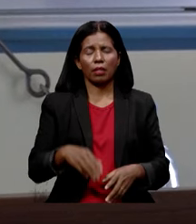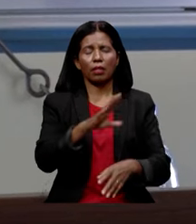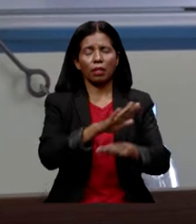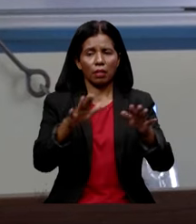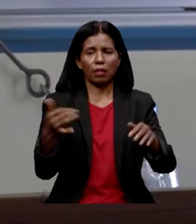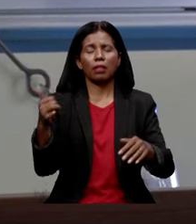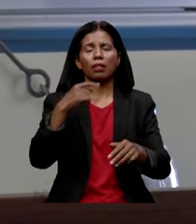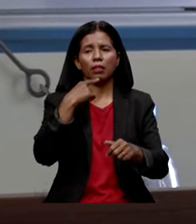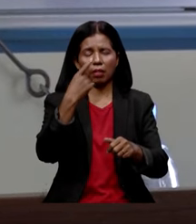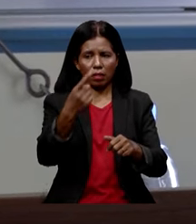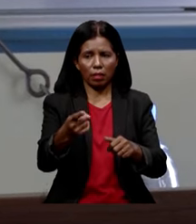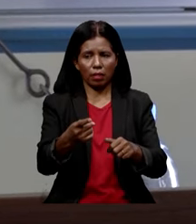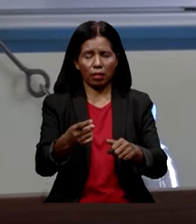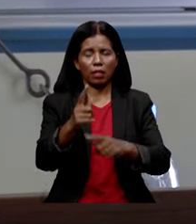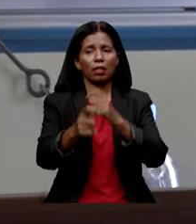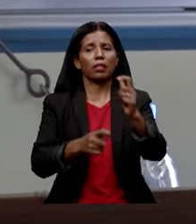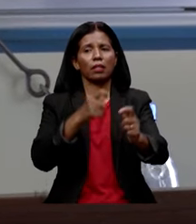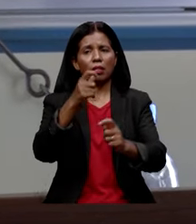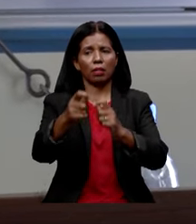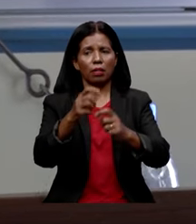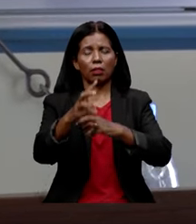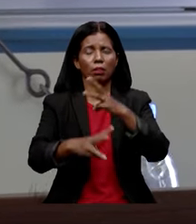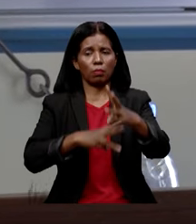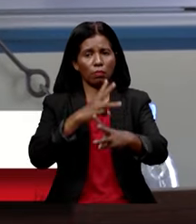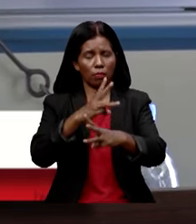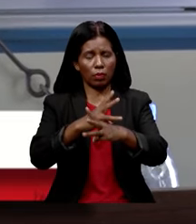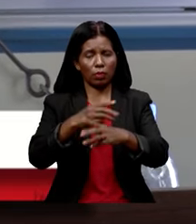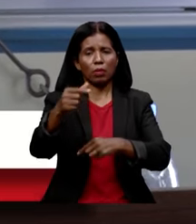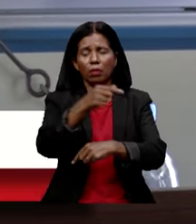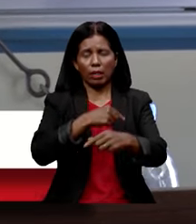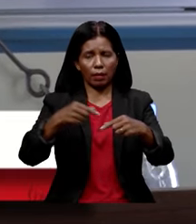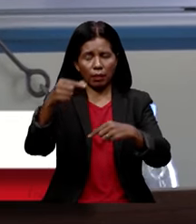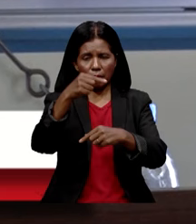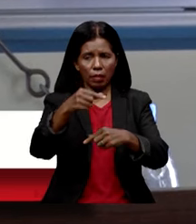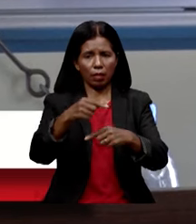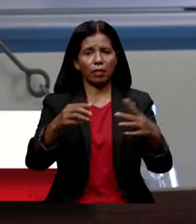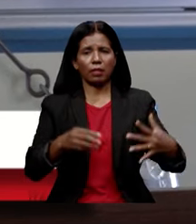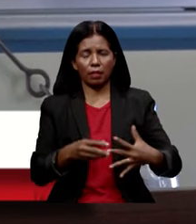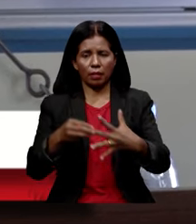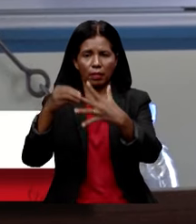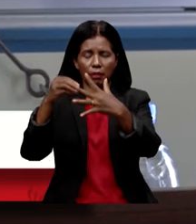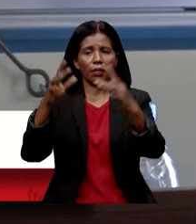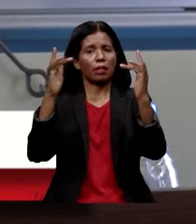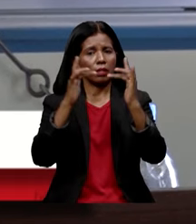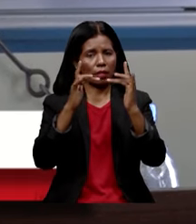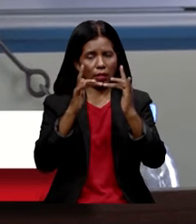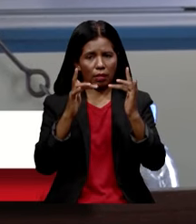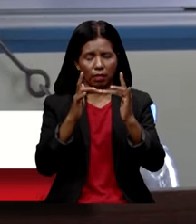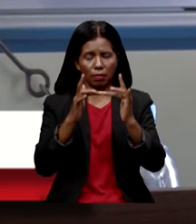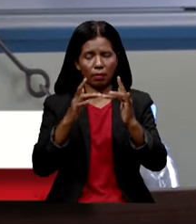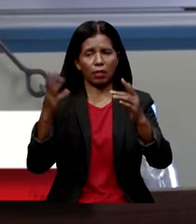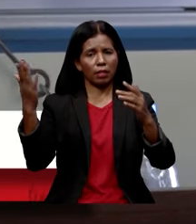ha tecnologia mundo global a liliu ba i ha internet ne be ma ka i